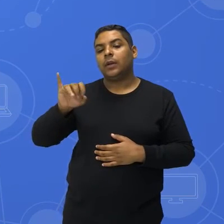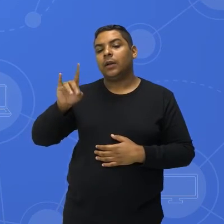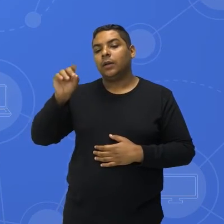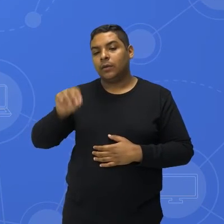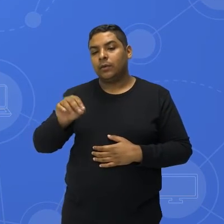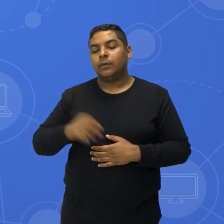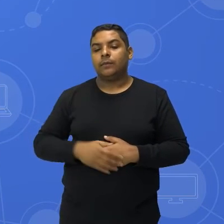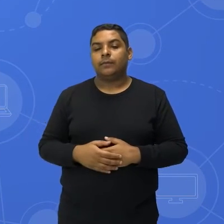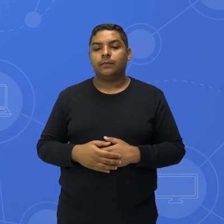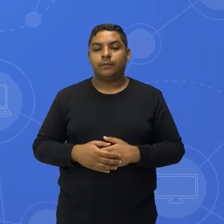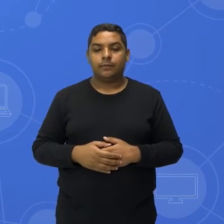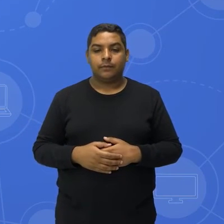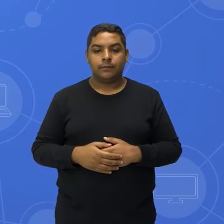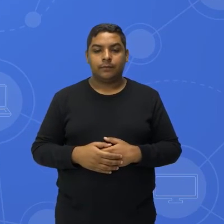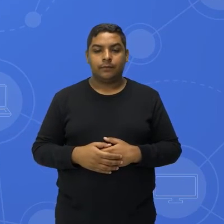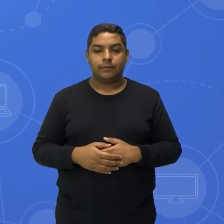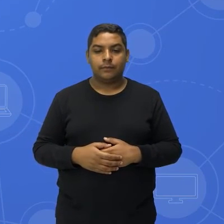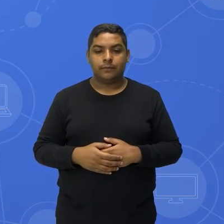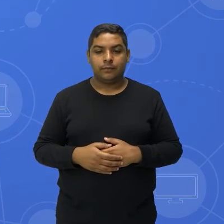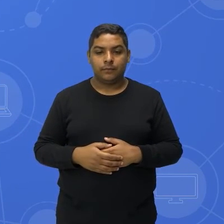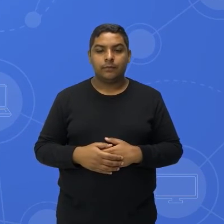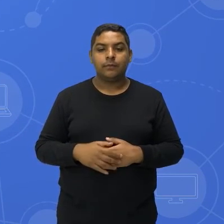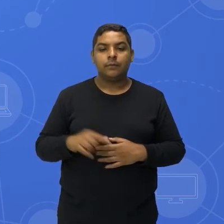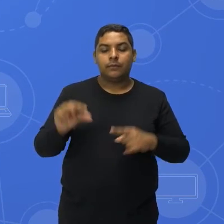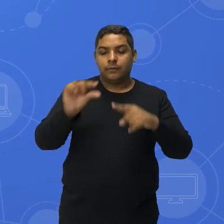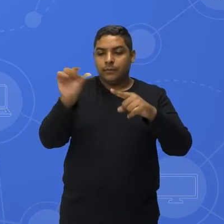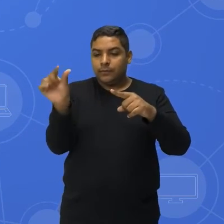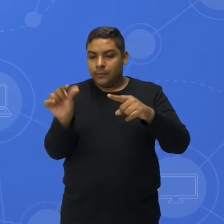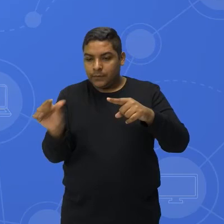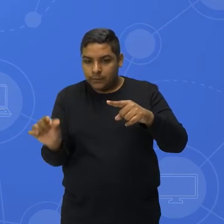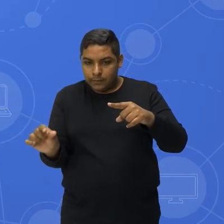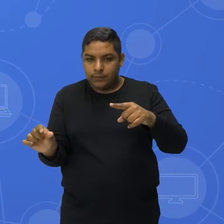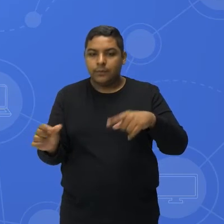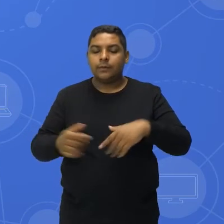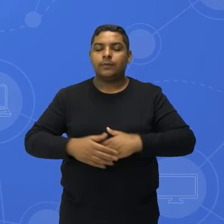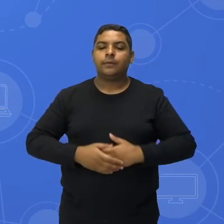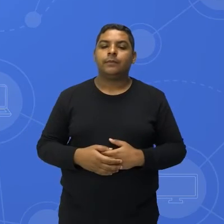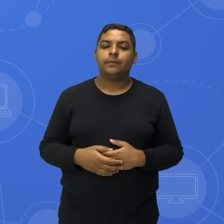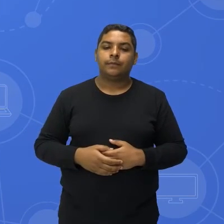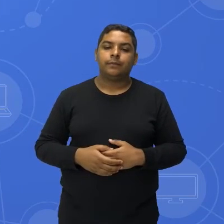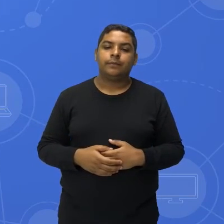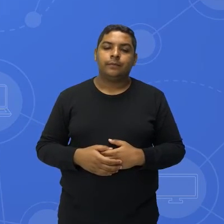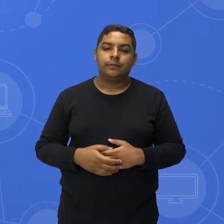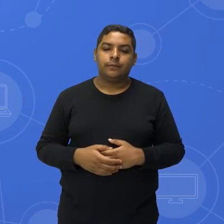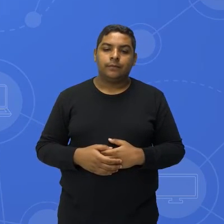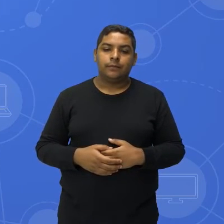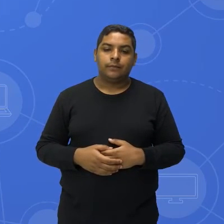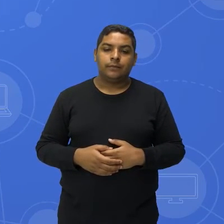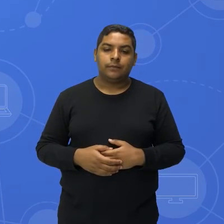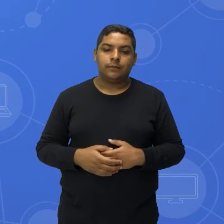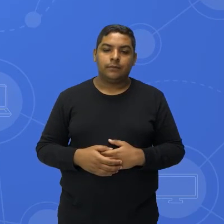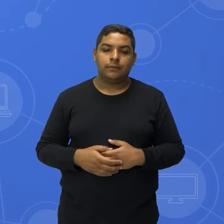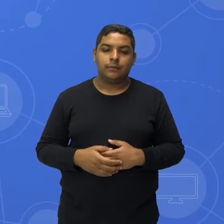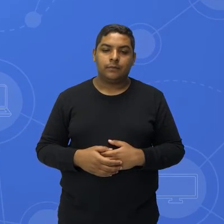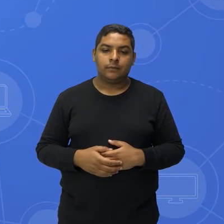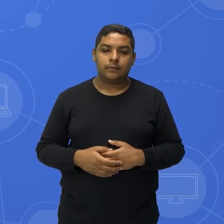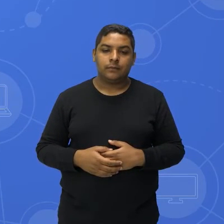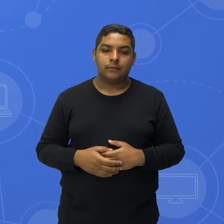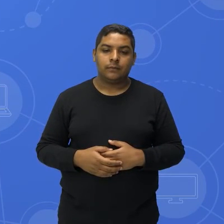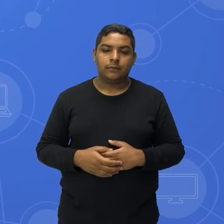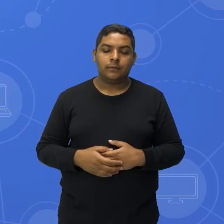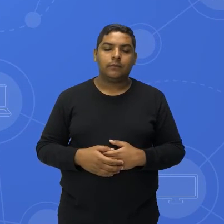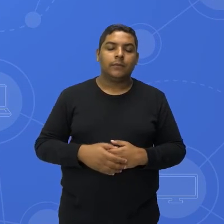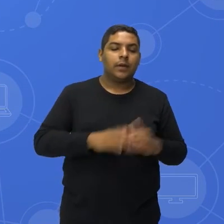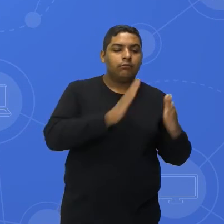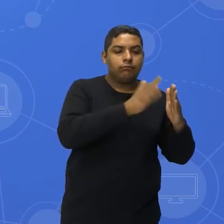a carbonila fica, né, na ponta. Aldeído fica na ponta da cadeia e cetona, a carbonila fica